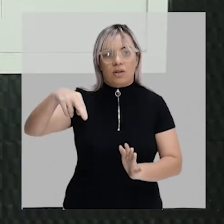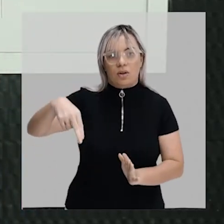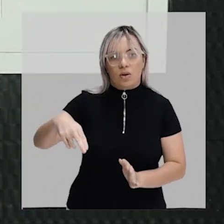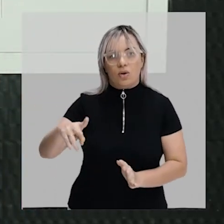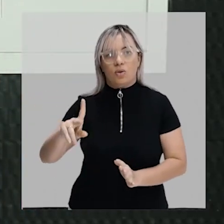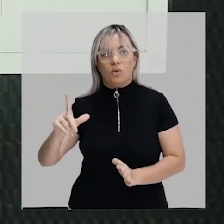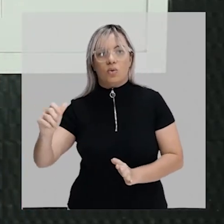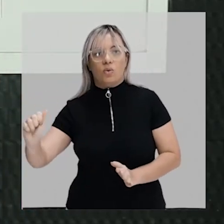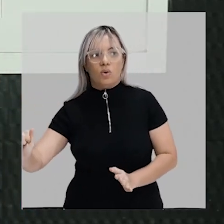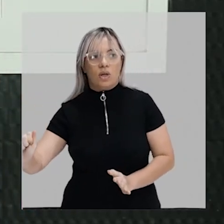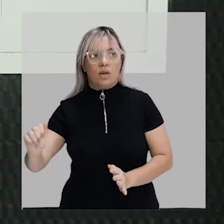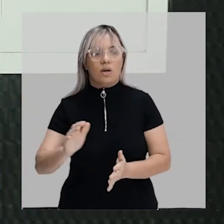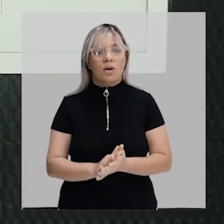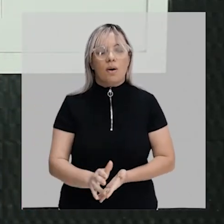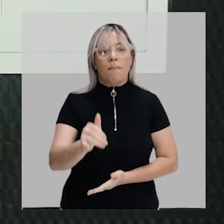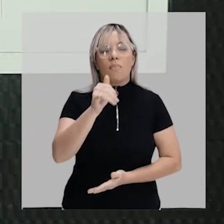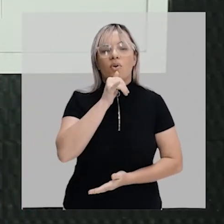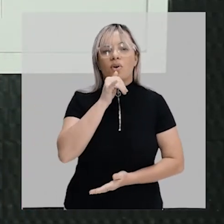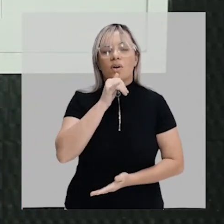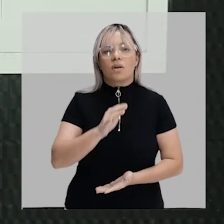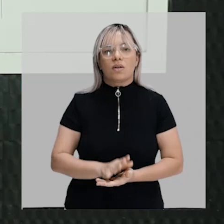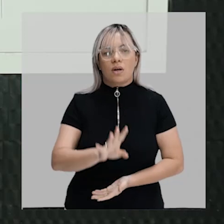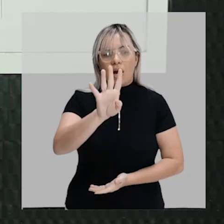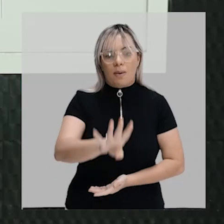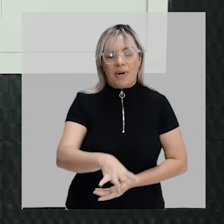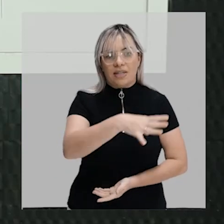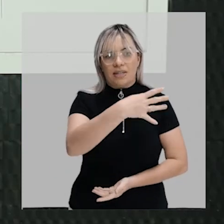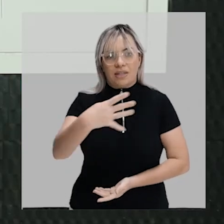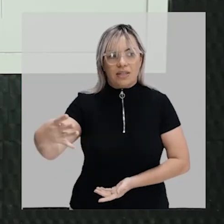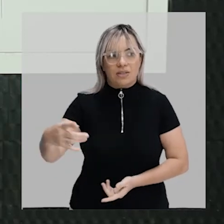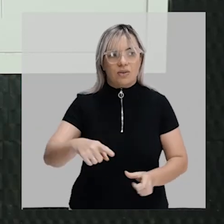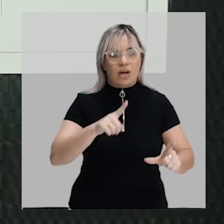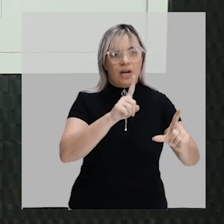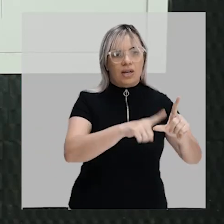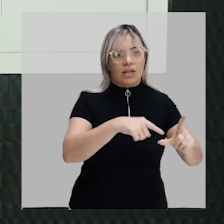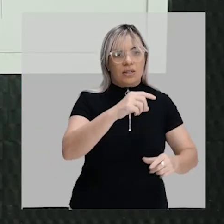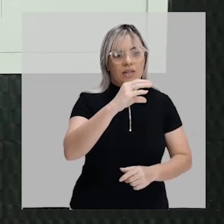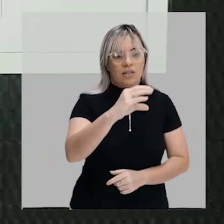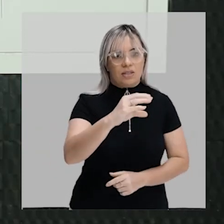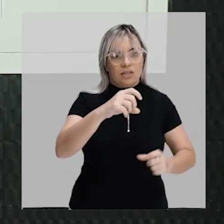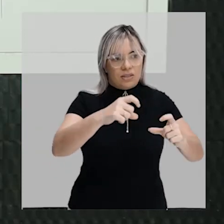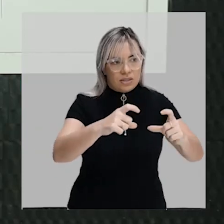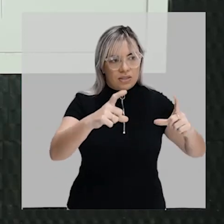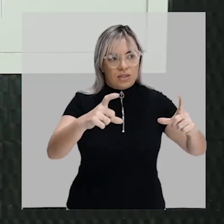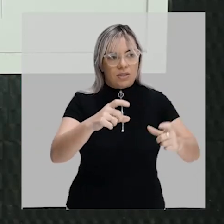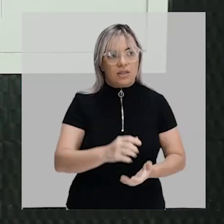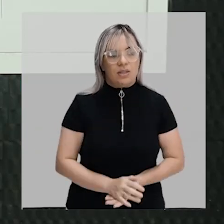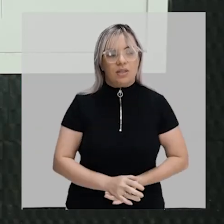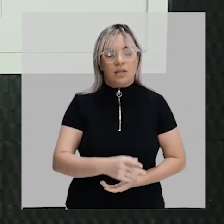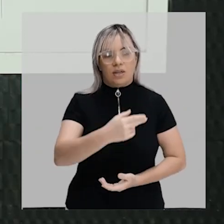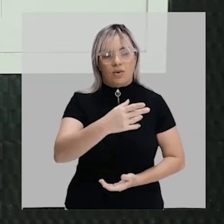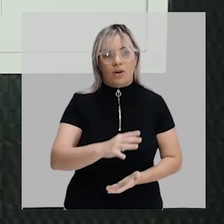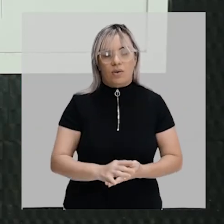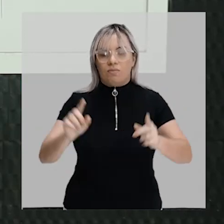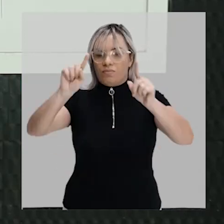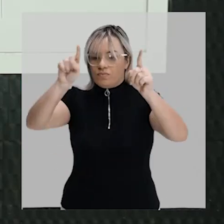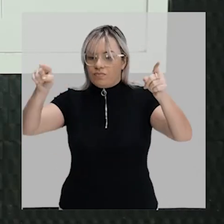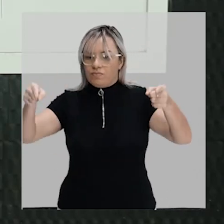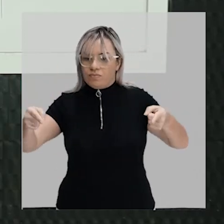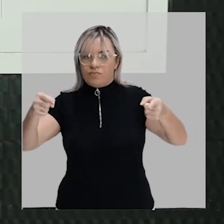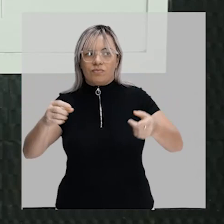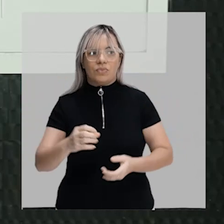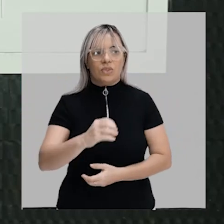uma matriz formada por zero zero zero zero